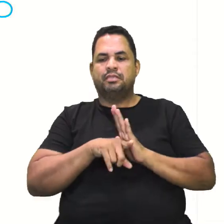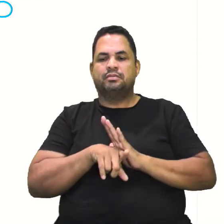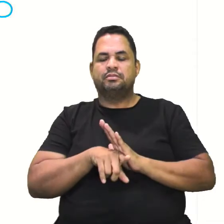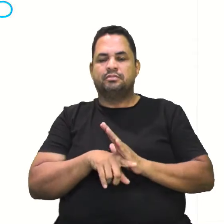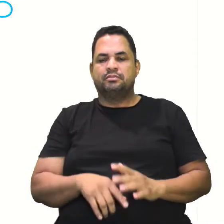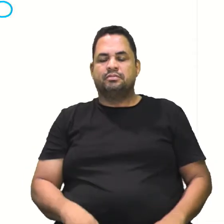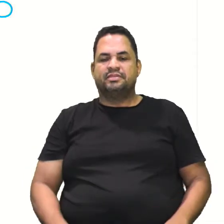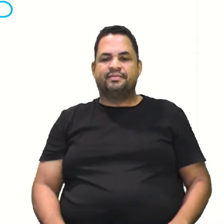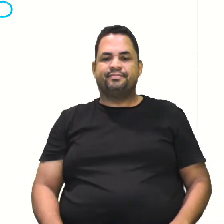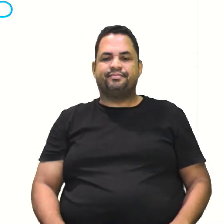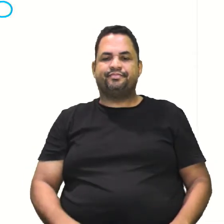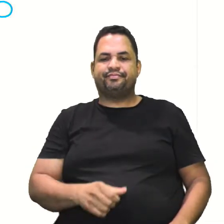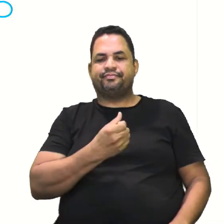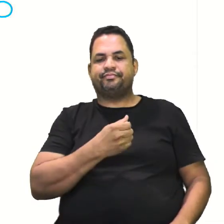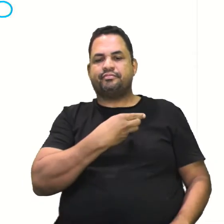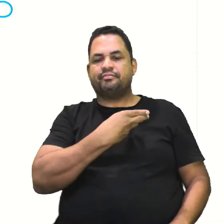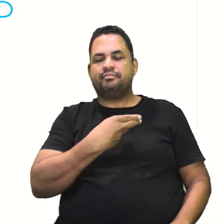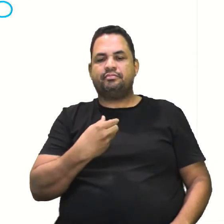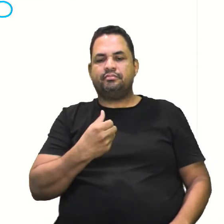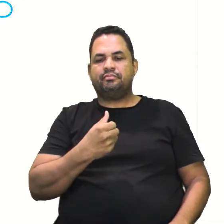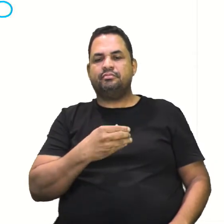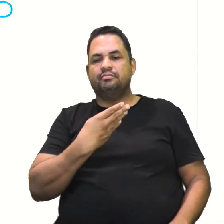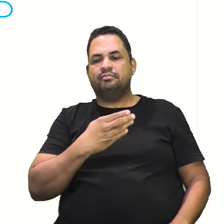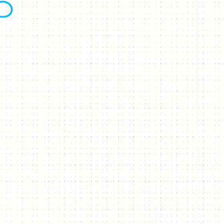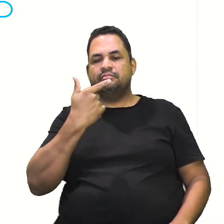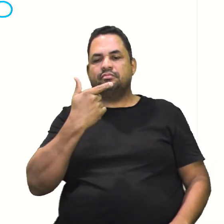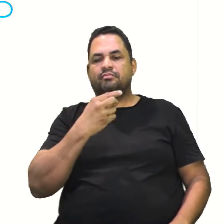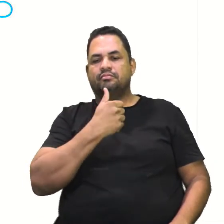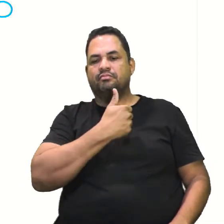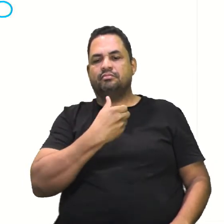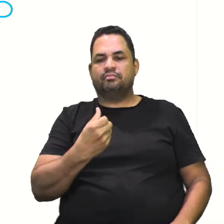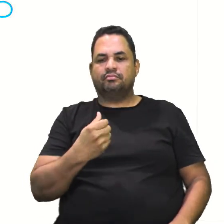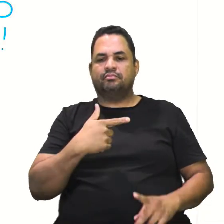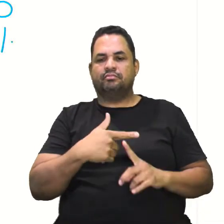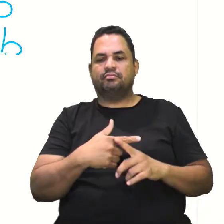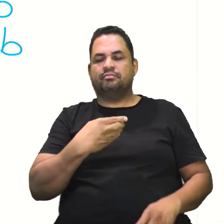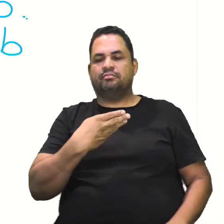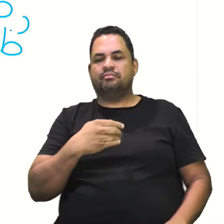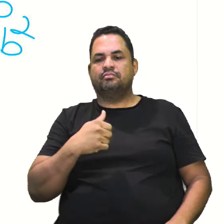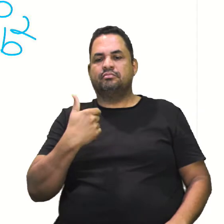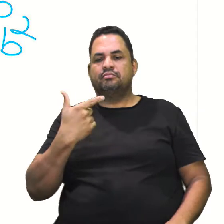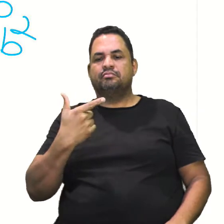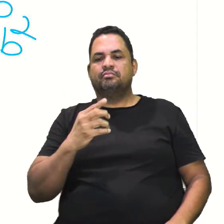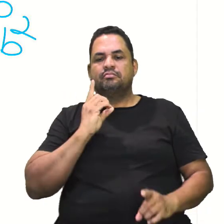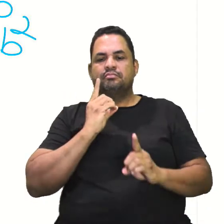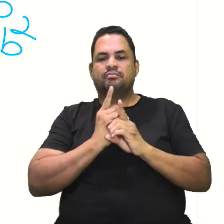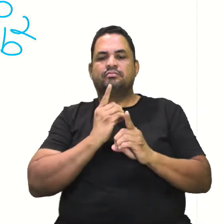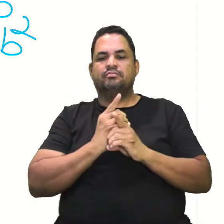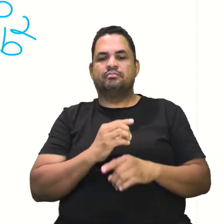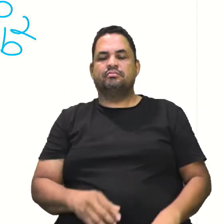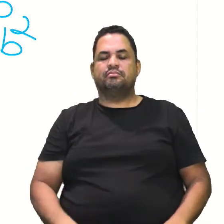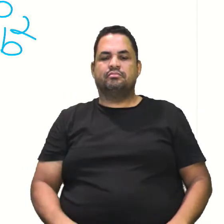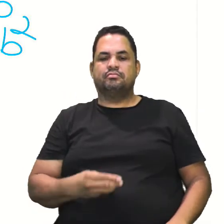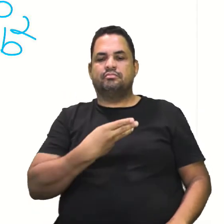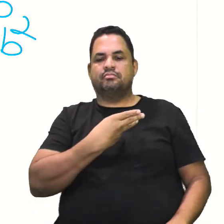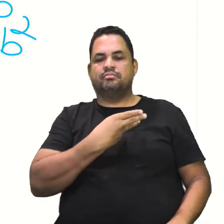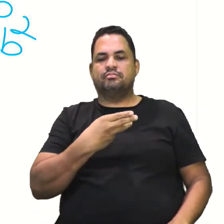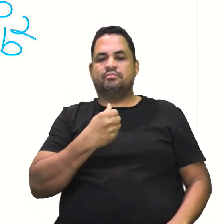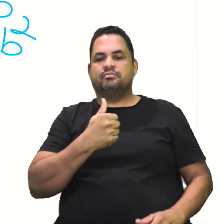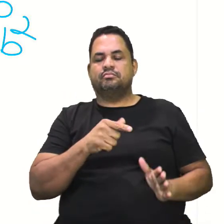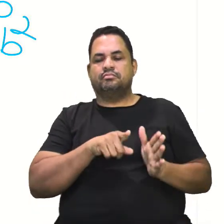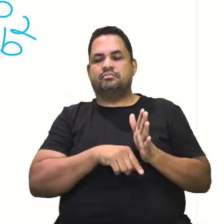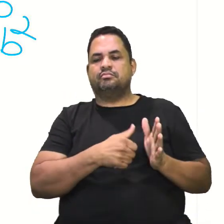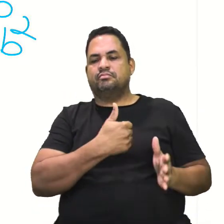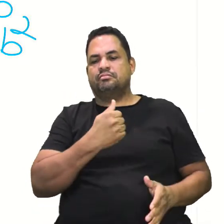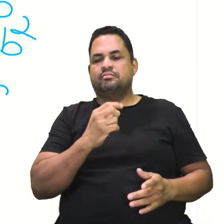sei. 6 ao quadrado? 36. 4 ao quadrado? 16. Mais B ao quadrado, vou encontrar, né? 36